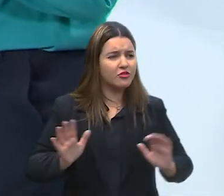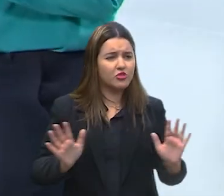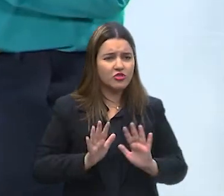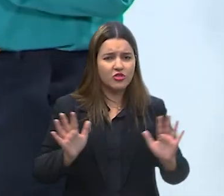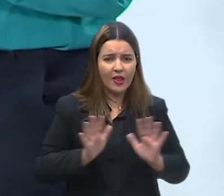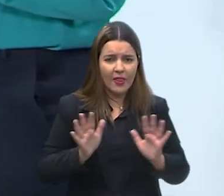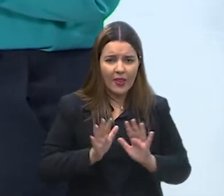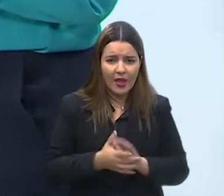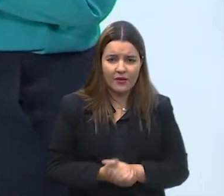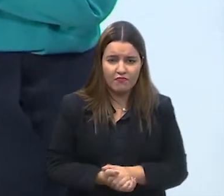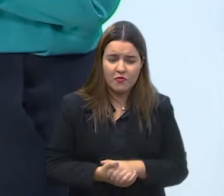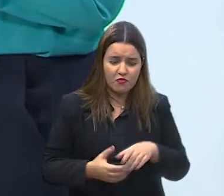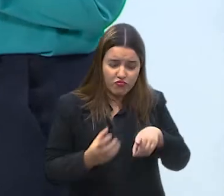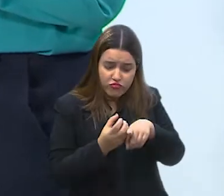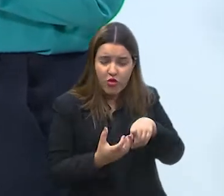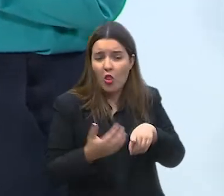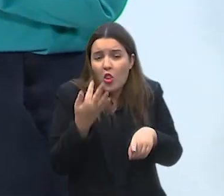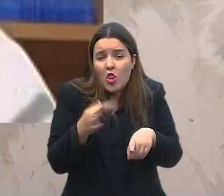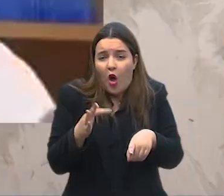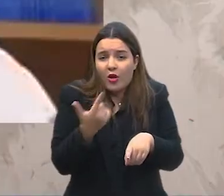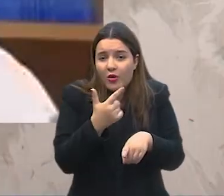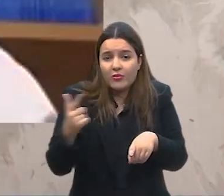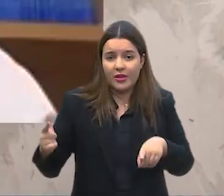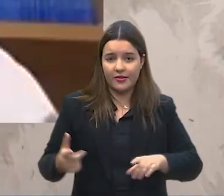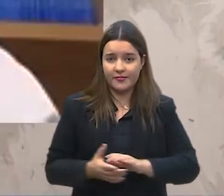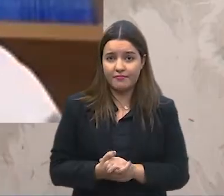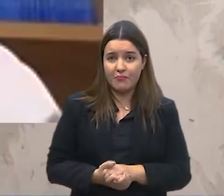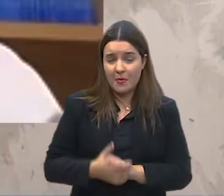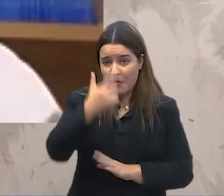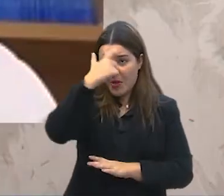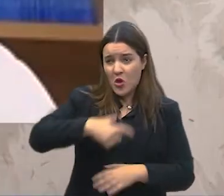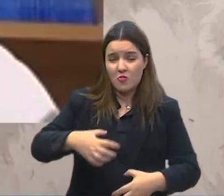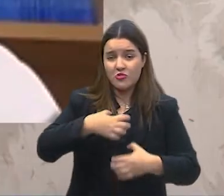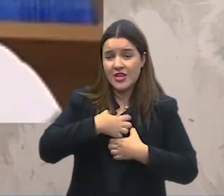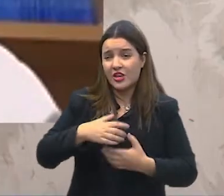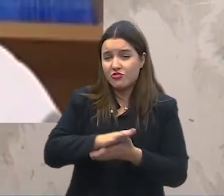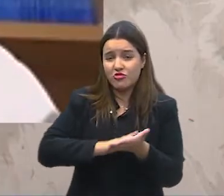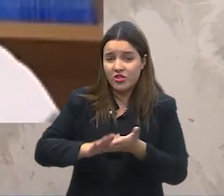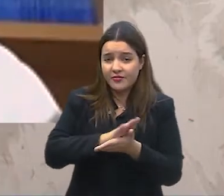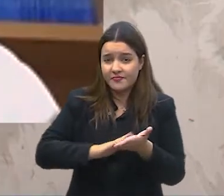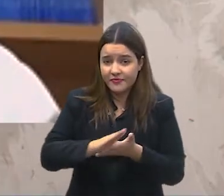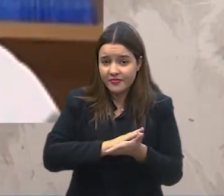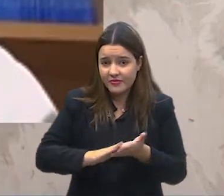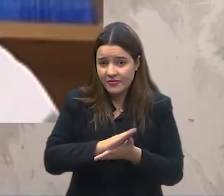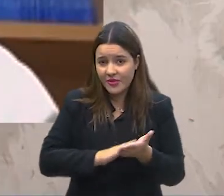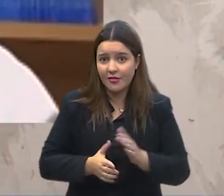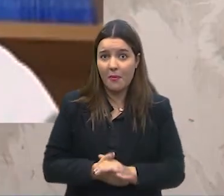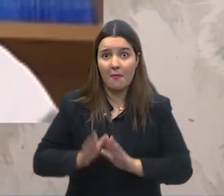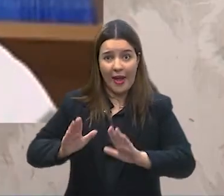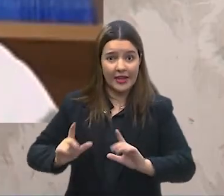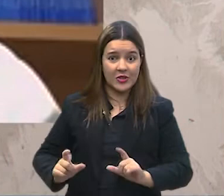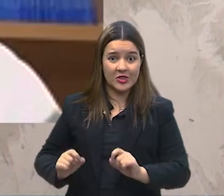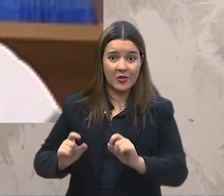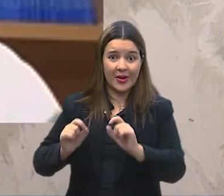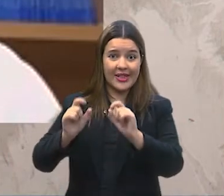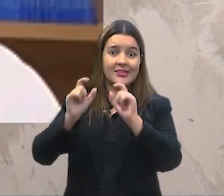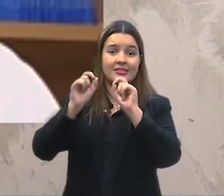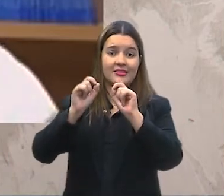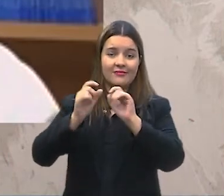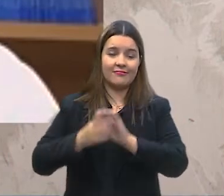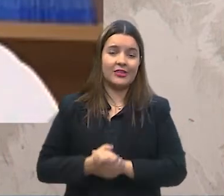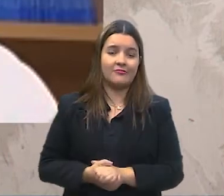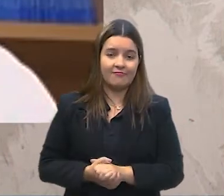né? Sim, o paciente não sente nada. O que acontece no câncer é que ele